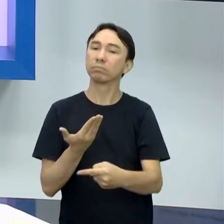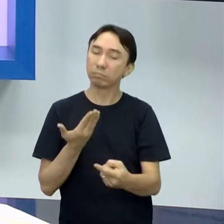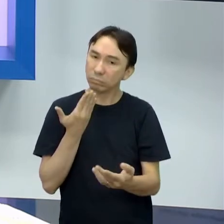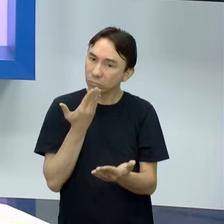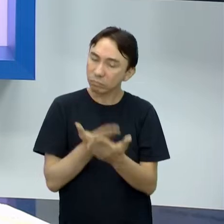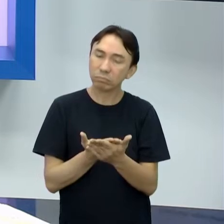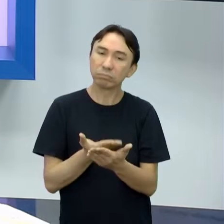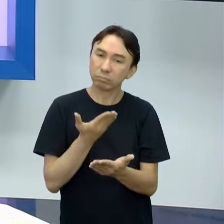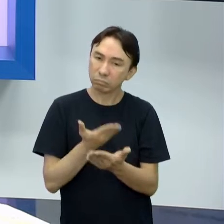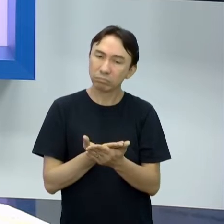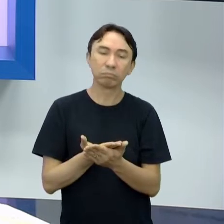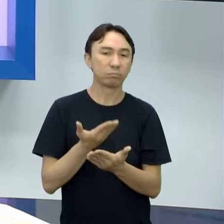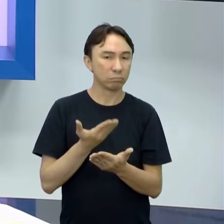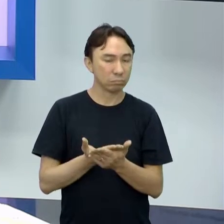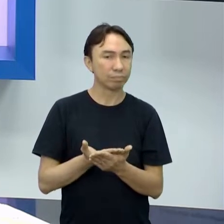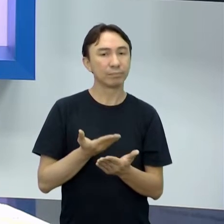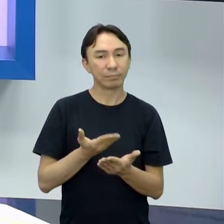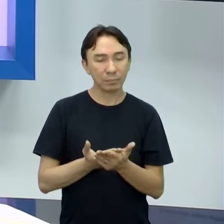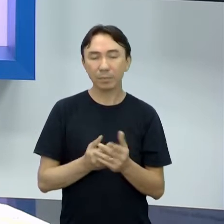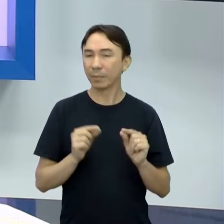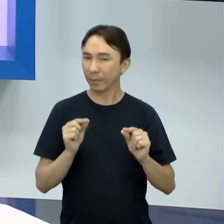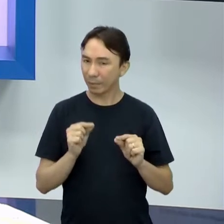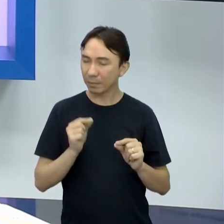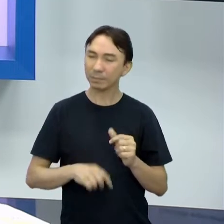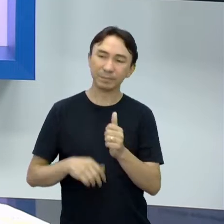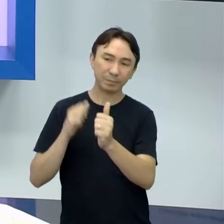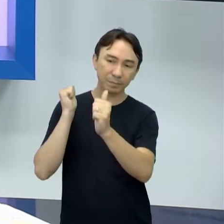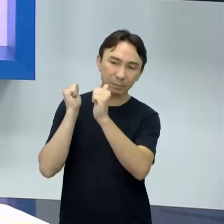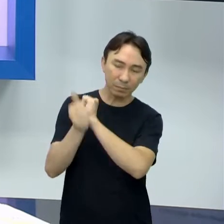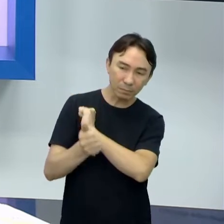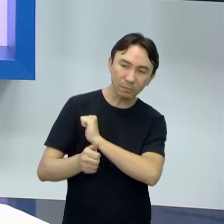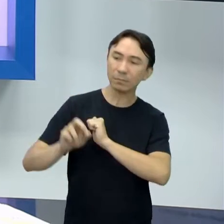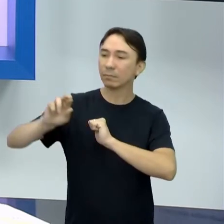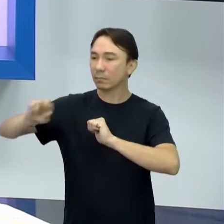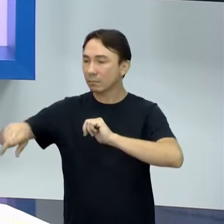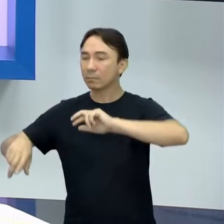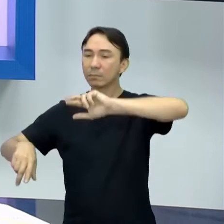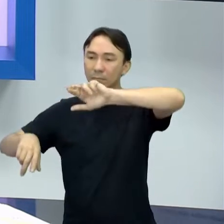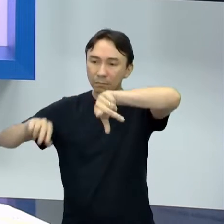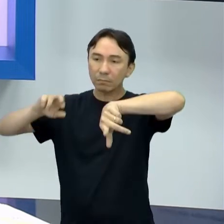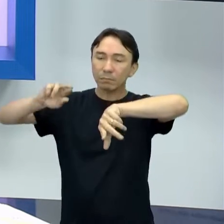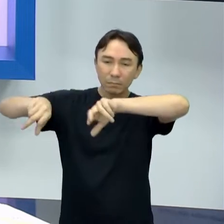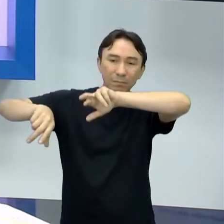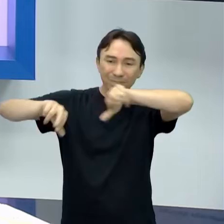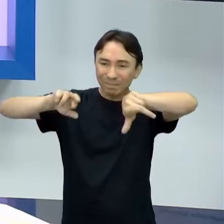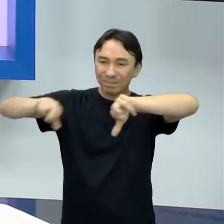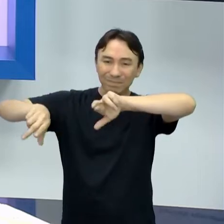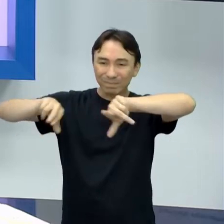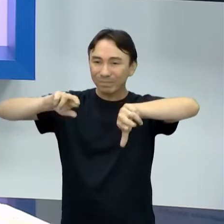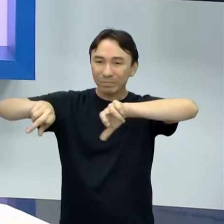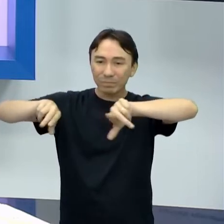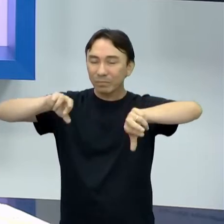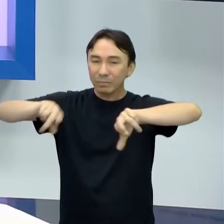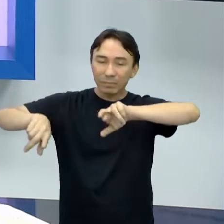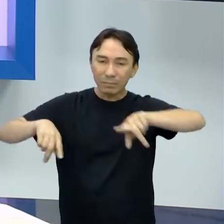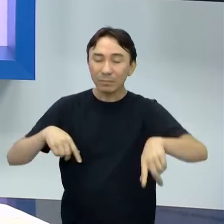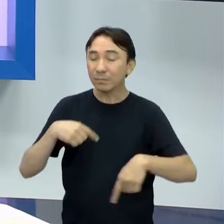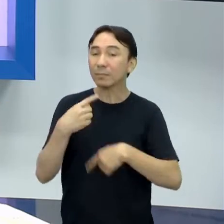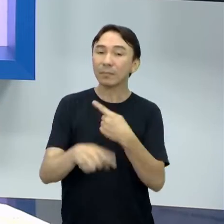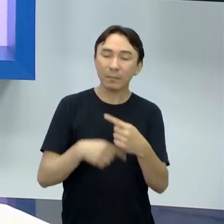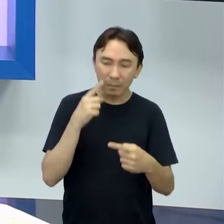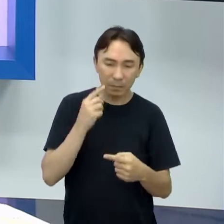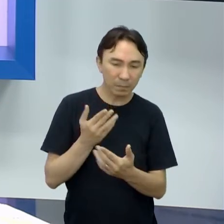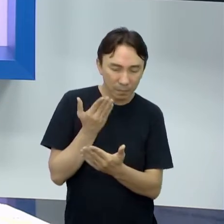essas modalidades e essas questões nos levarem a questões pertinentes que são discutidas não